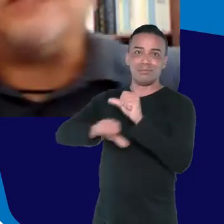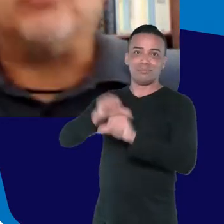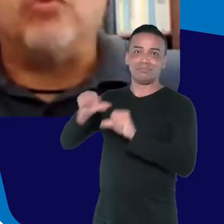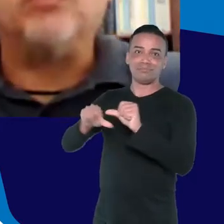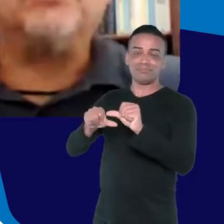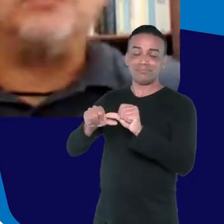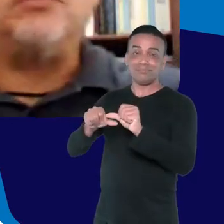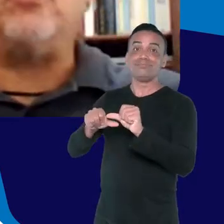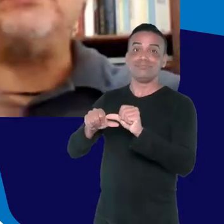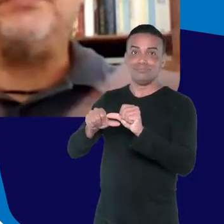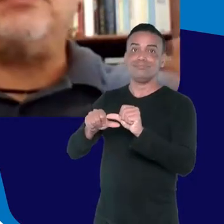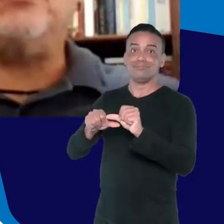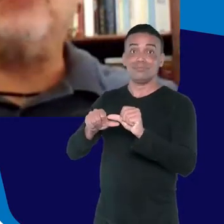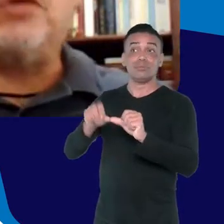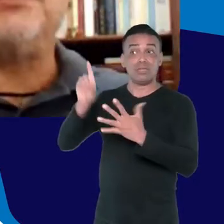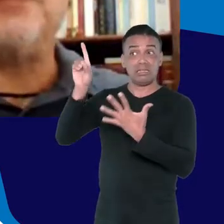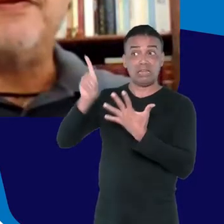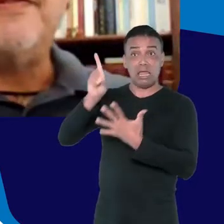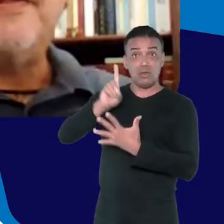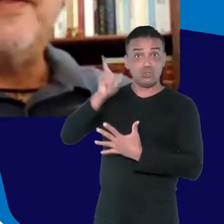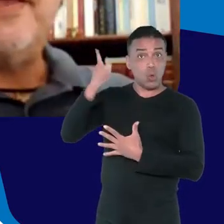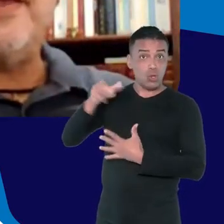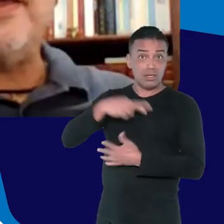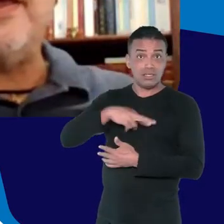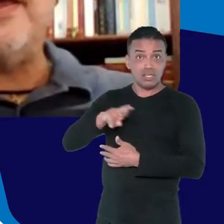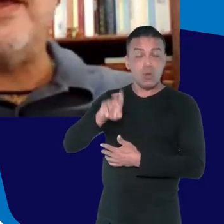deuses das outras religiões seriam deuses